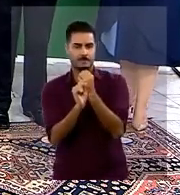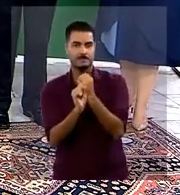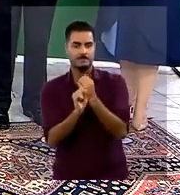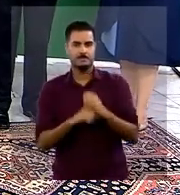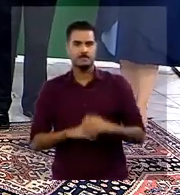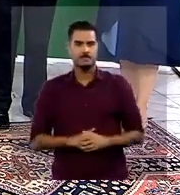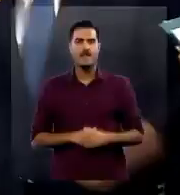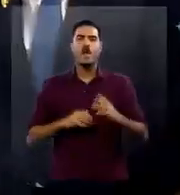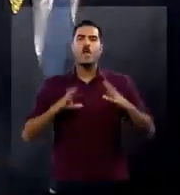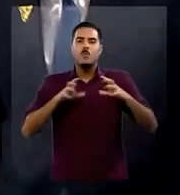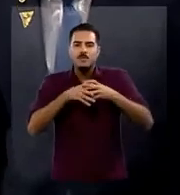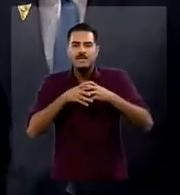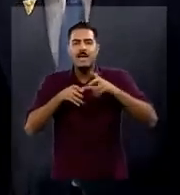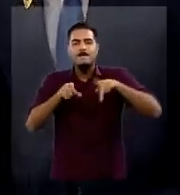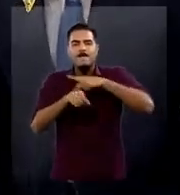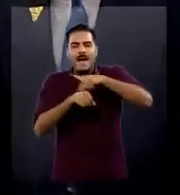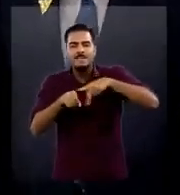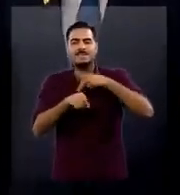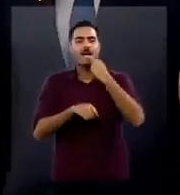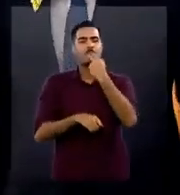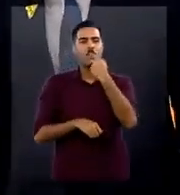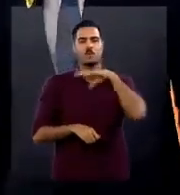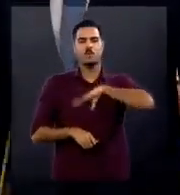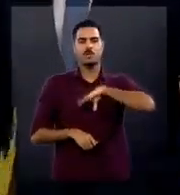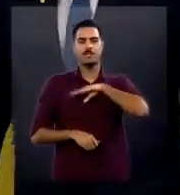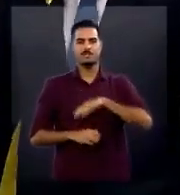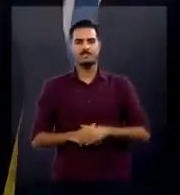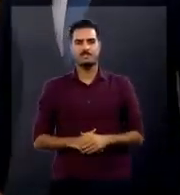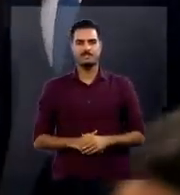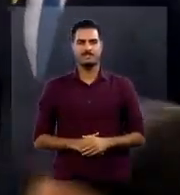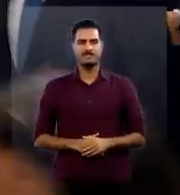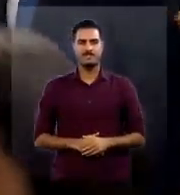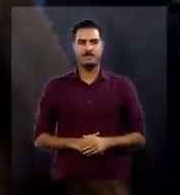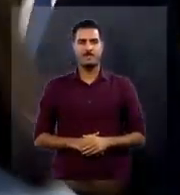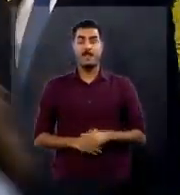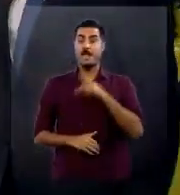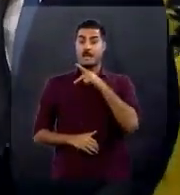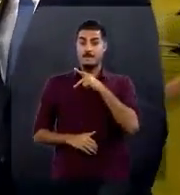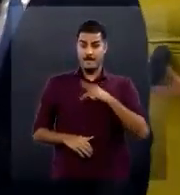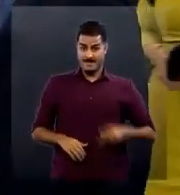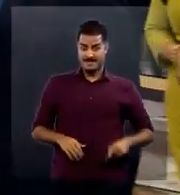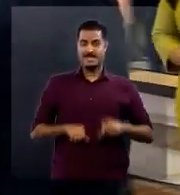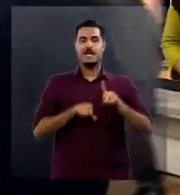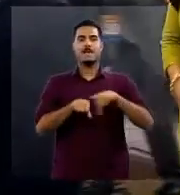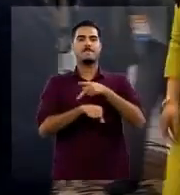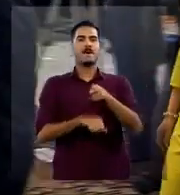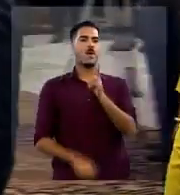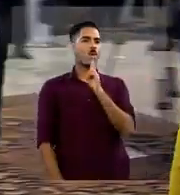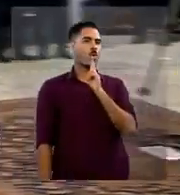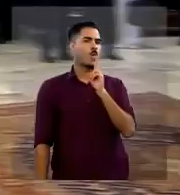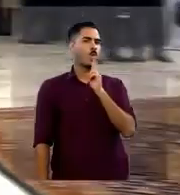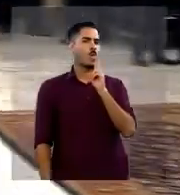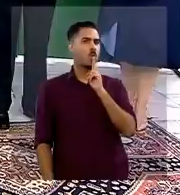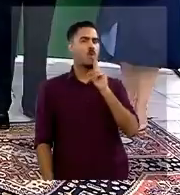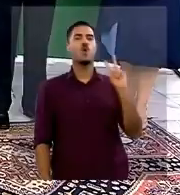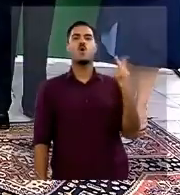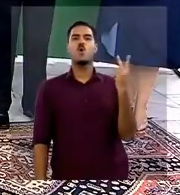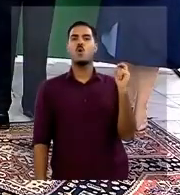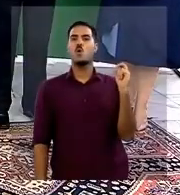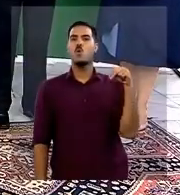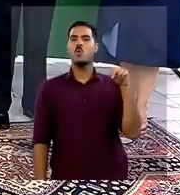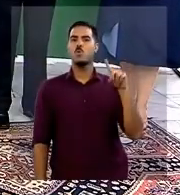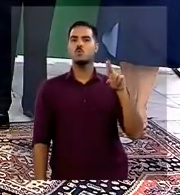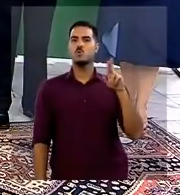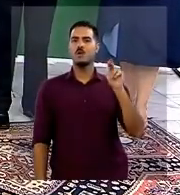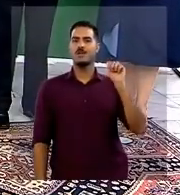dos países de língua portuguesa. Presidente da República de Honduras. Agora o presidente hondurenho,